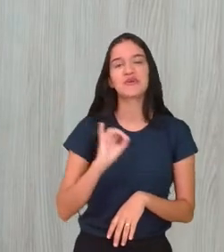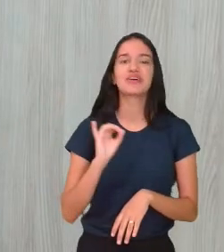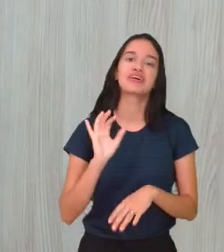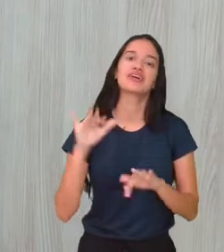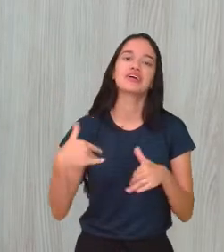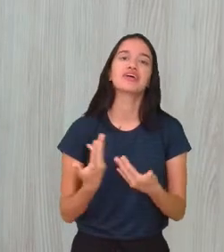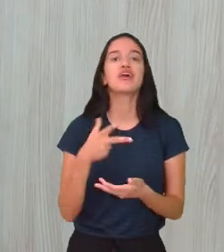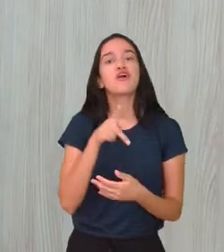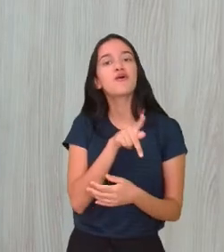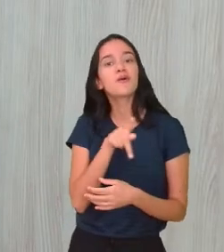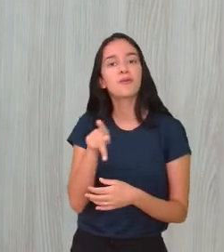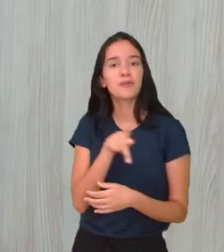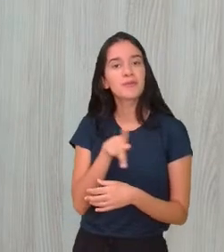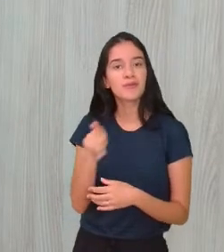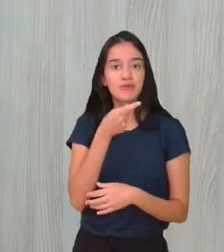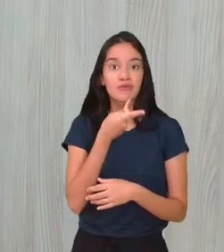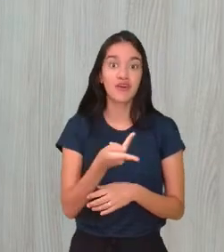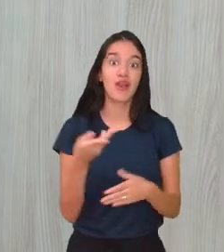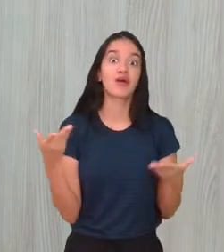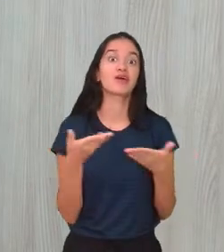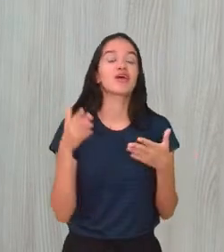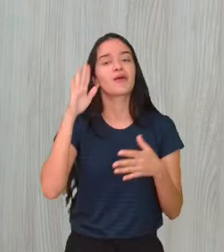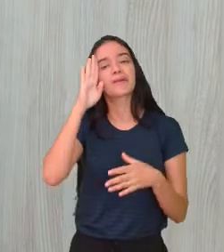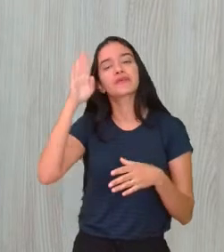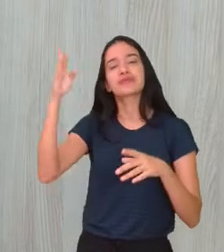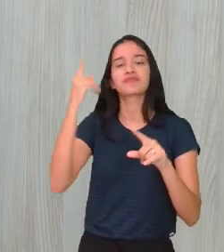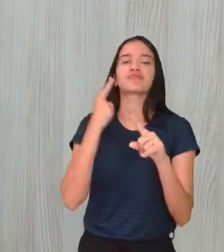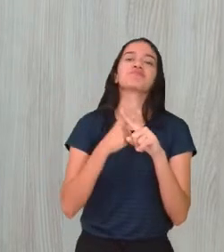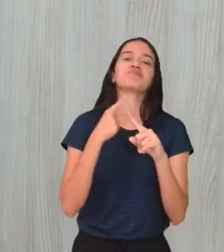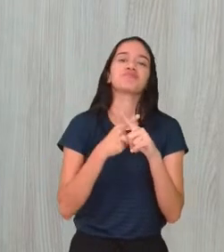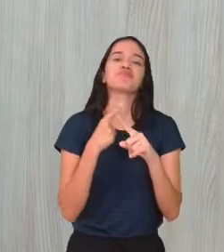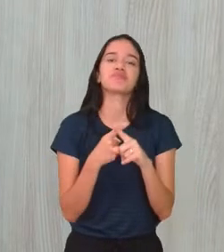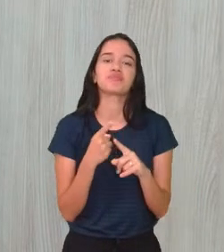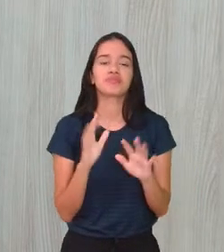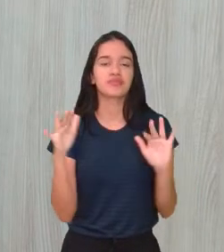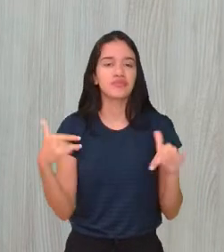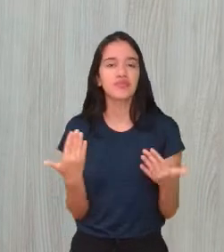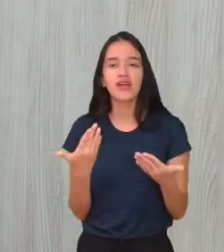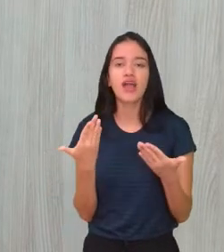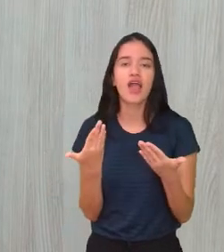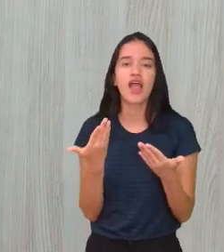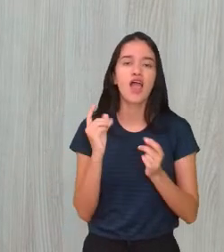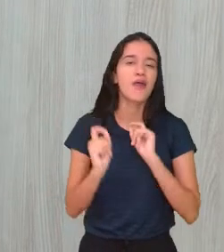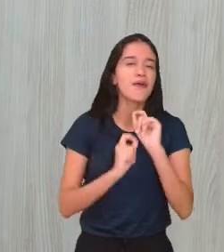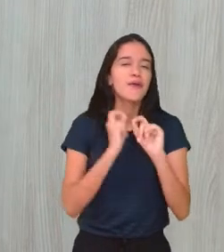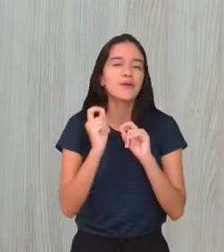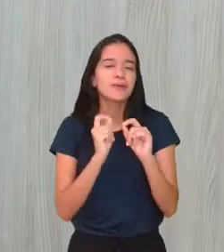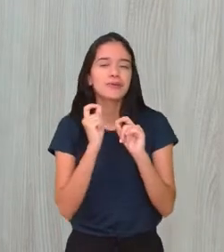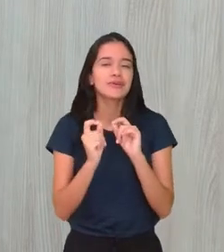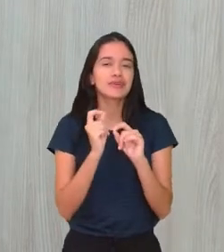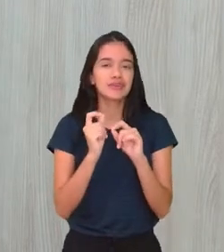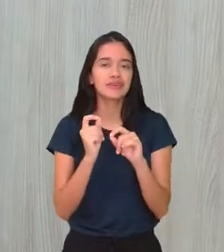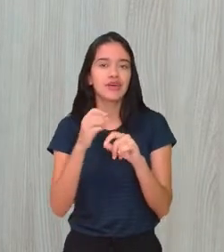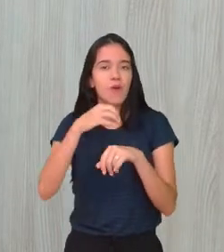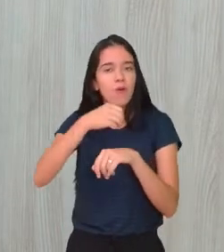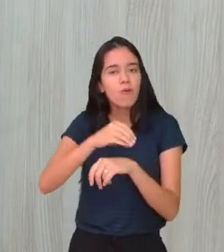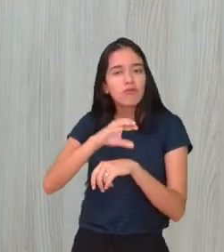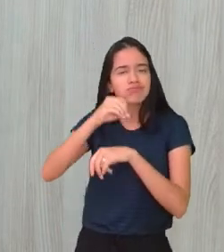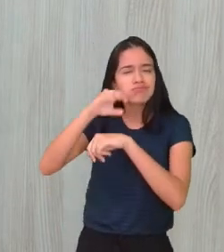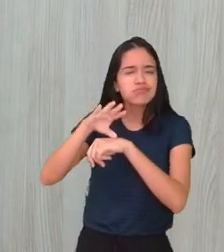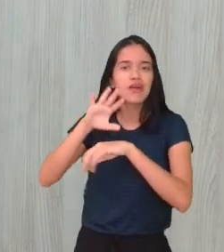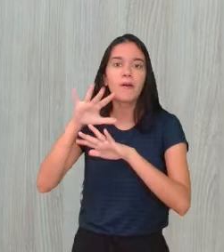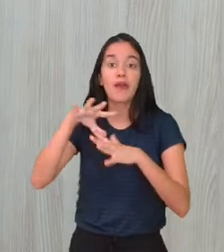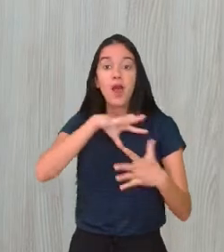Pedro acabou de falar, princípio multiplicativo é uma peçazinha-chave para